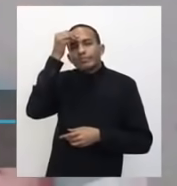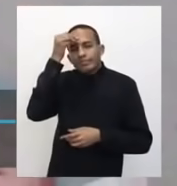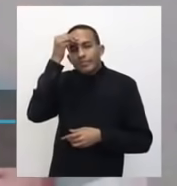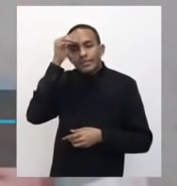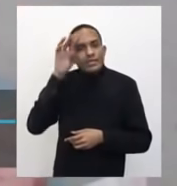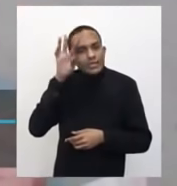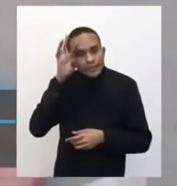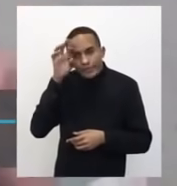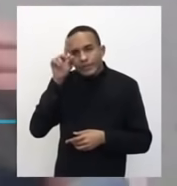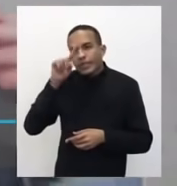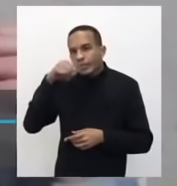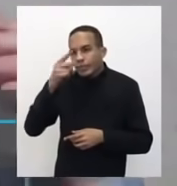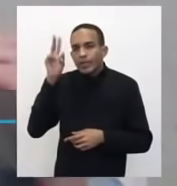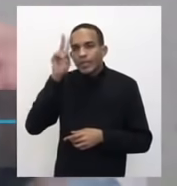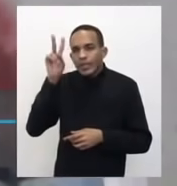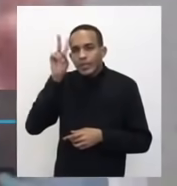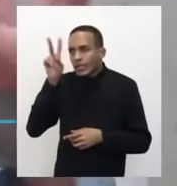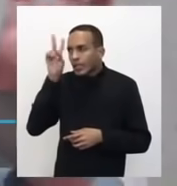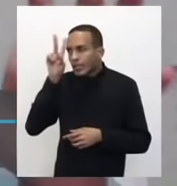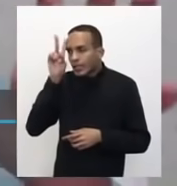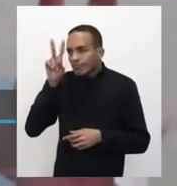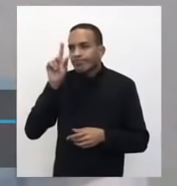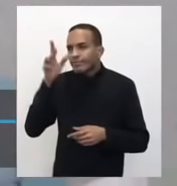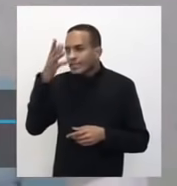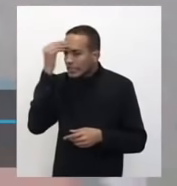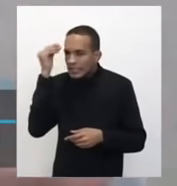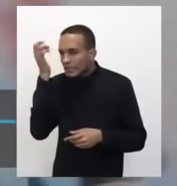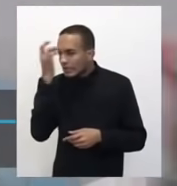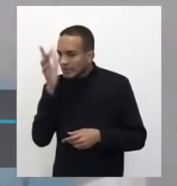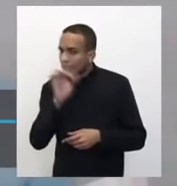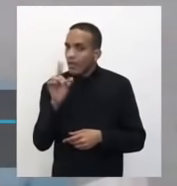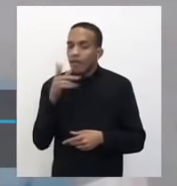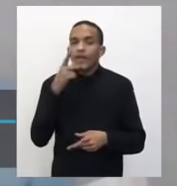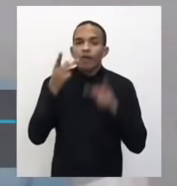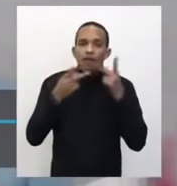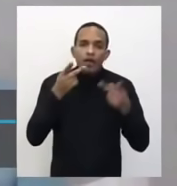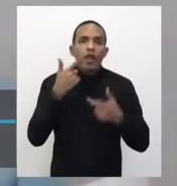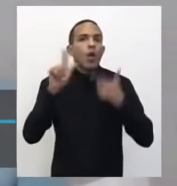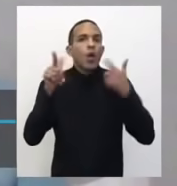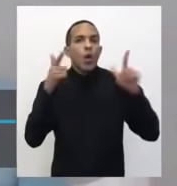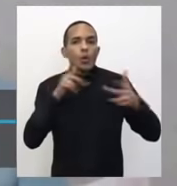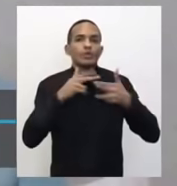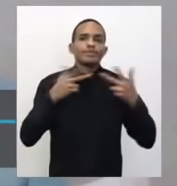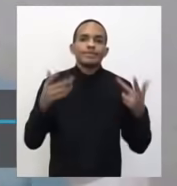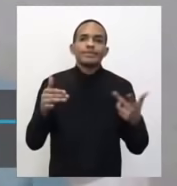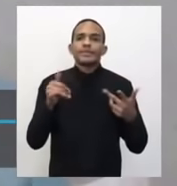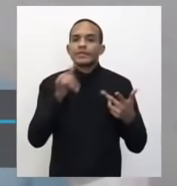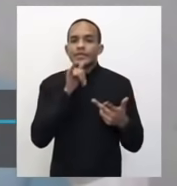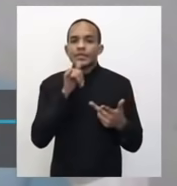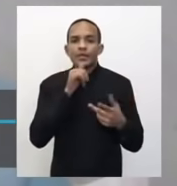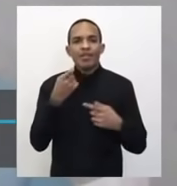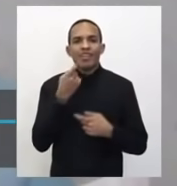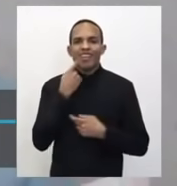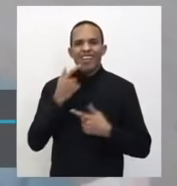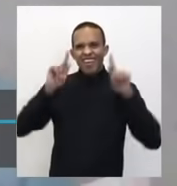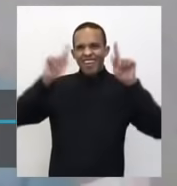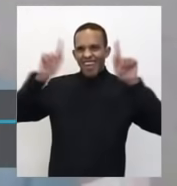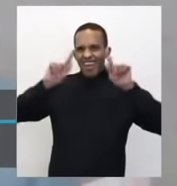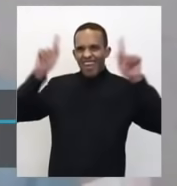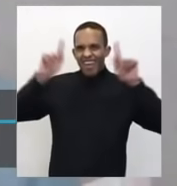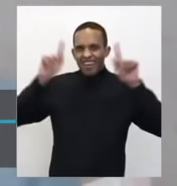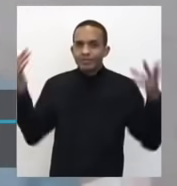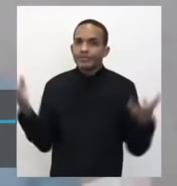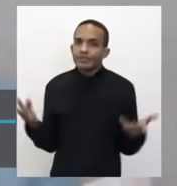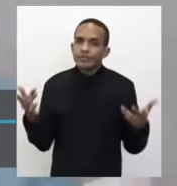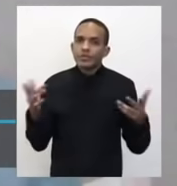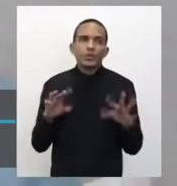gente ficar depois... A gente fica lembrando, né? A gente não esquece facilmente, fica falando para os outros. Por exemplo, o sextou.